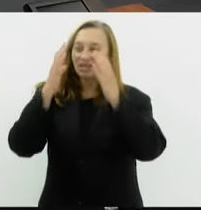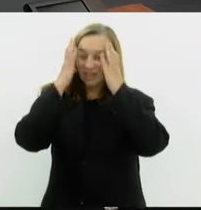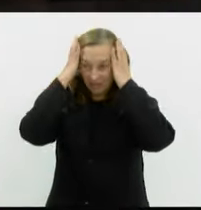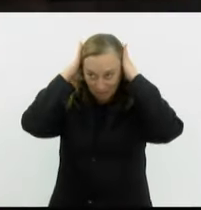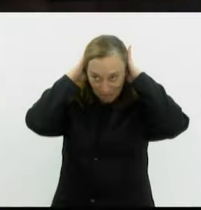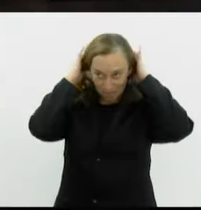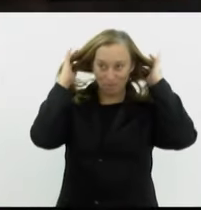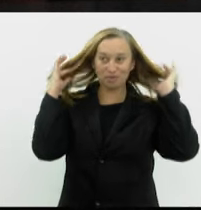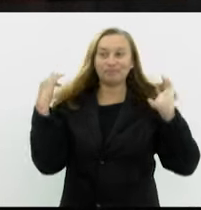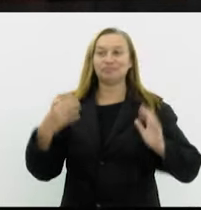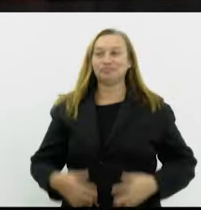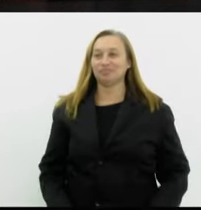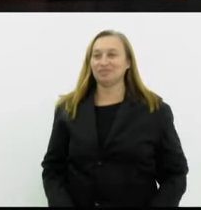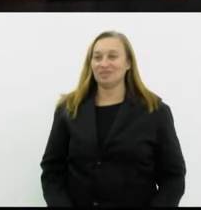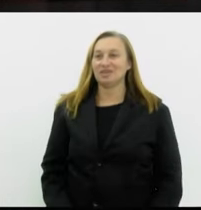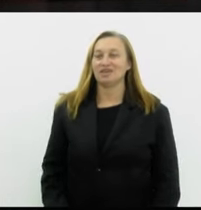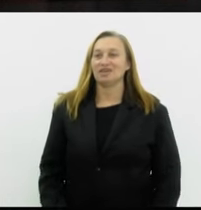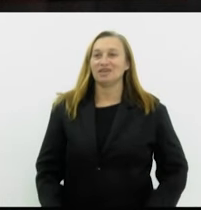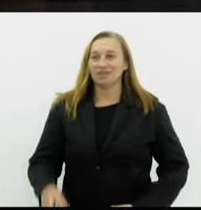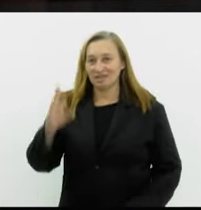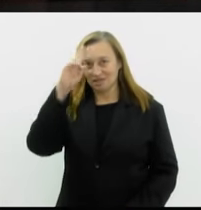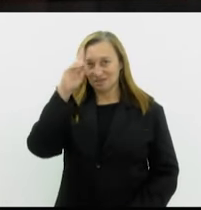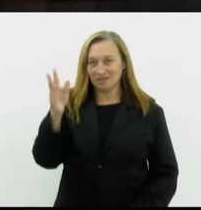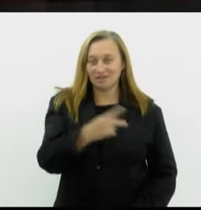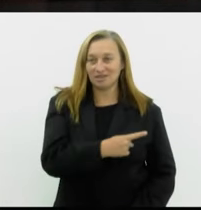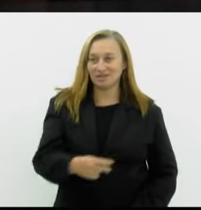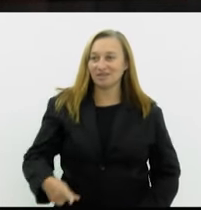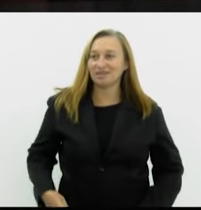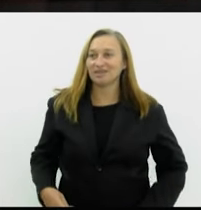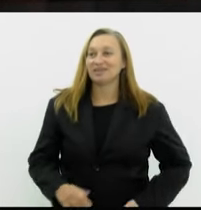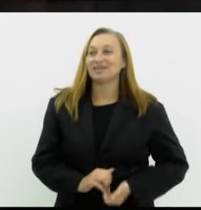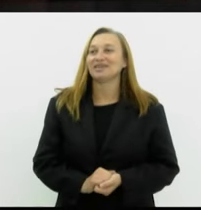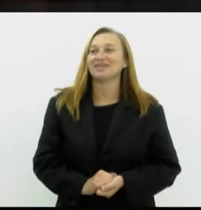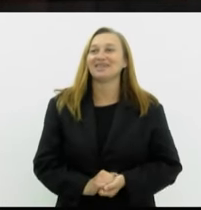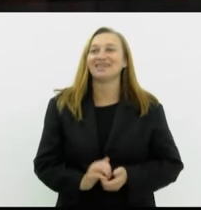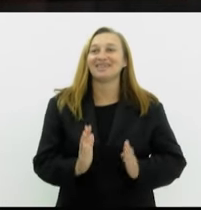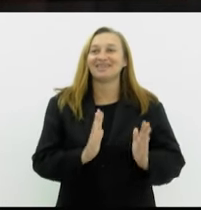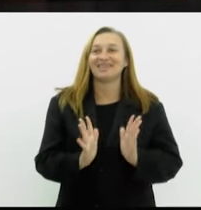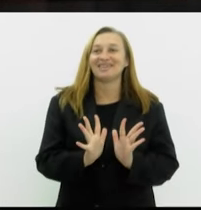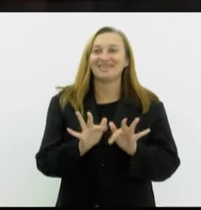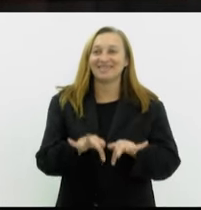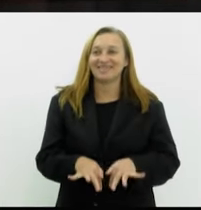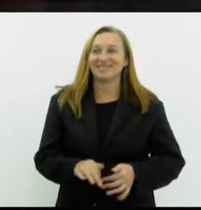Senhora Presidente, do expediente final,